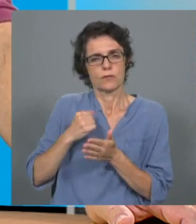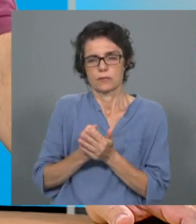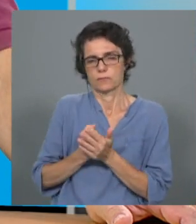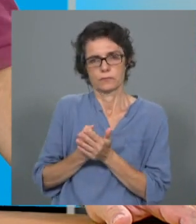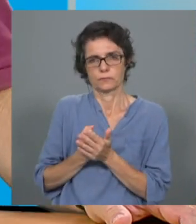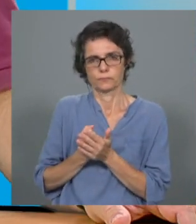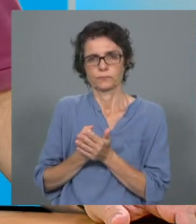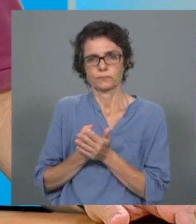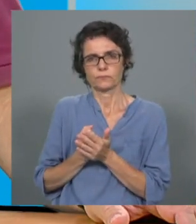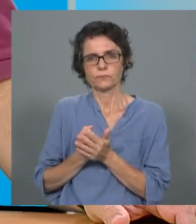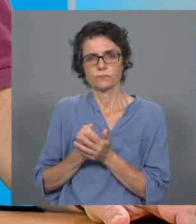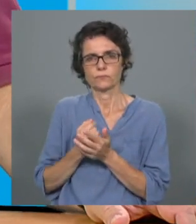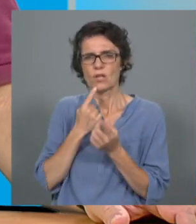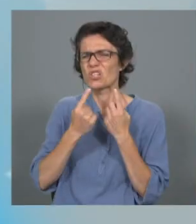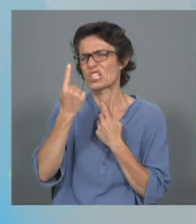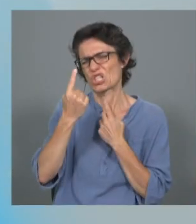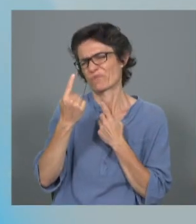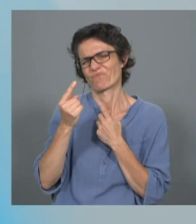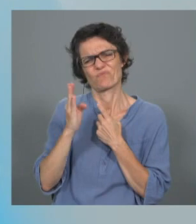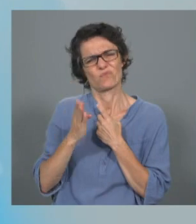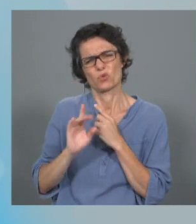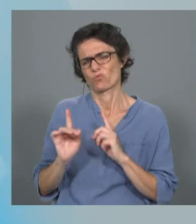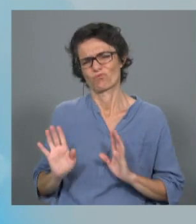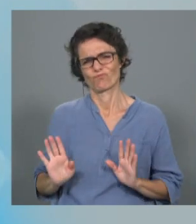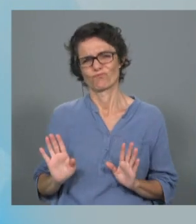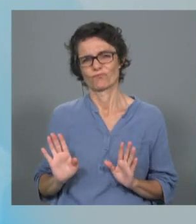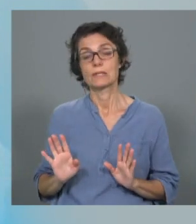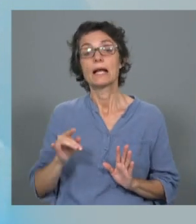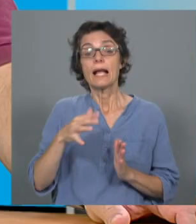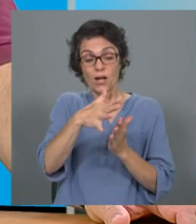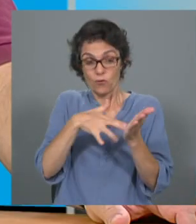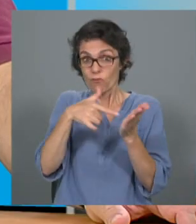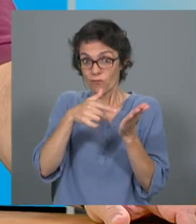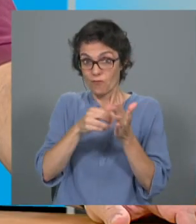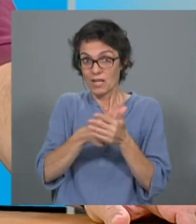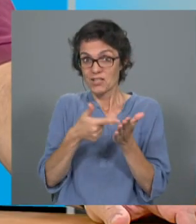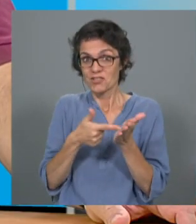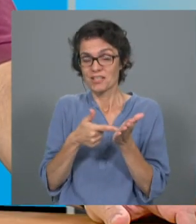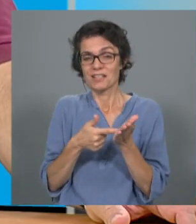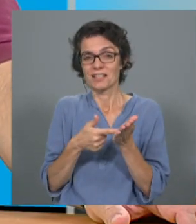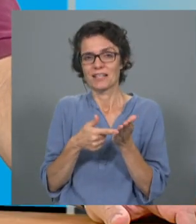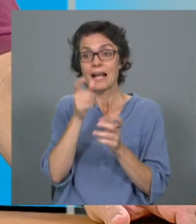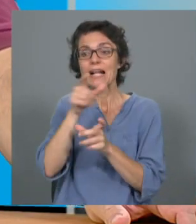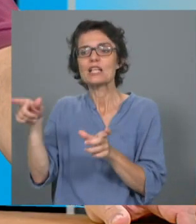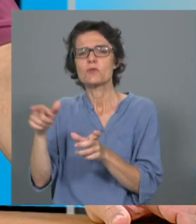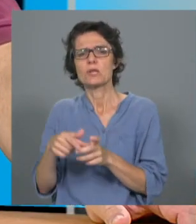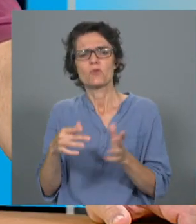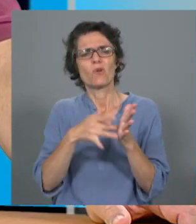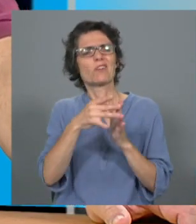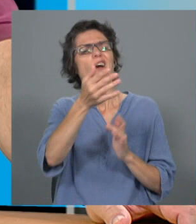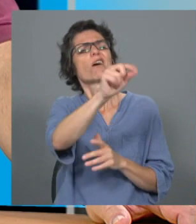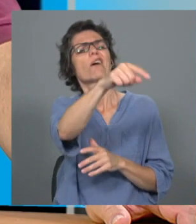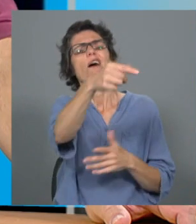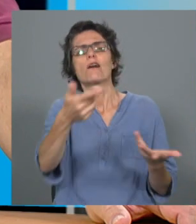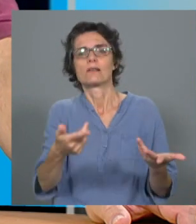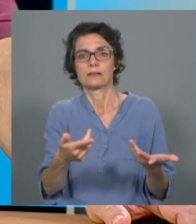reivindicação. Seria injusta. Que é o que acontece neste Evangelho. Porque aquelas pessoas que reclamam com Jesus, eu